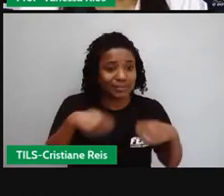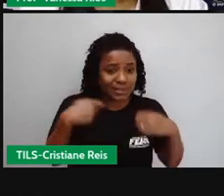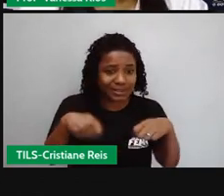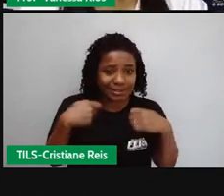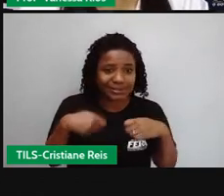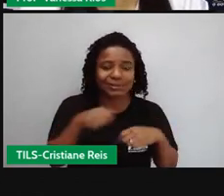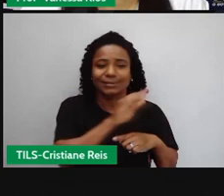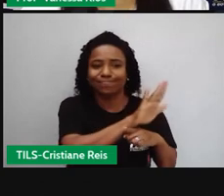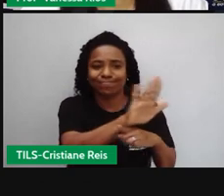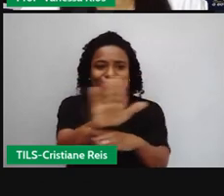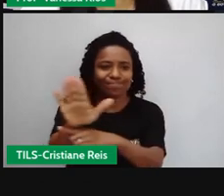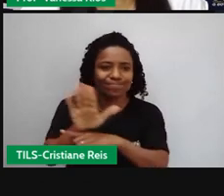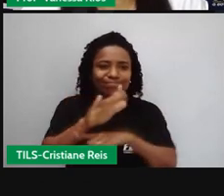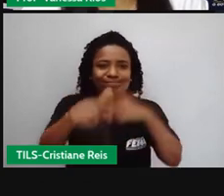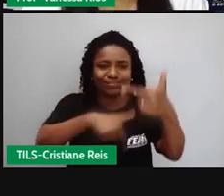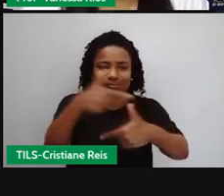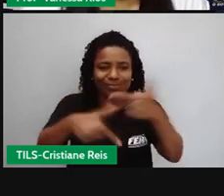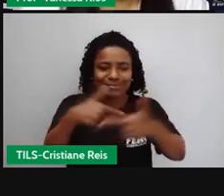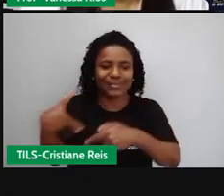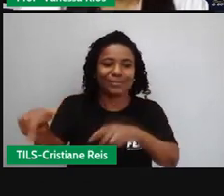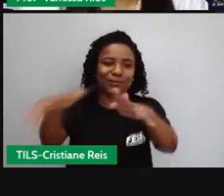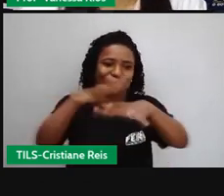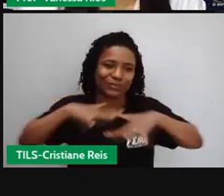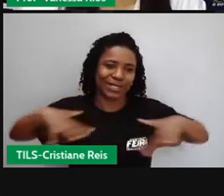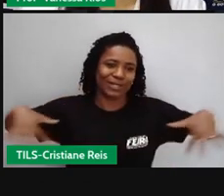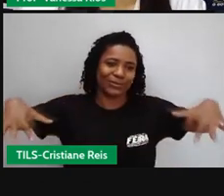em prol de toda a população.